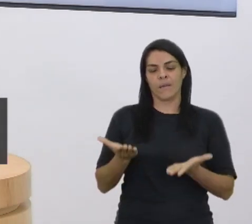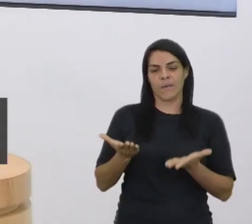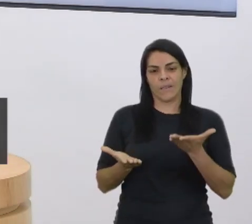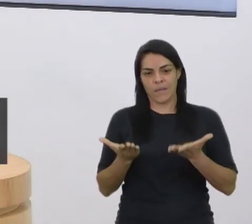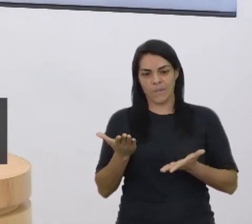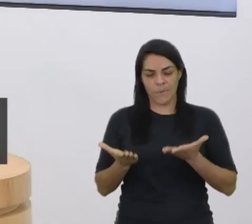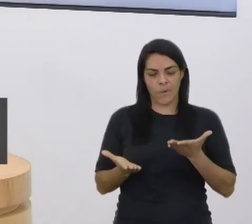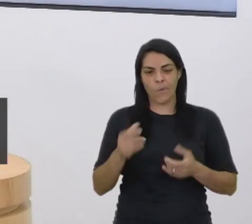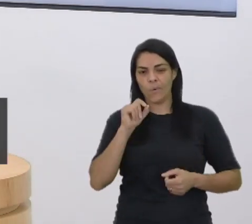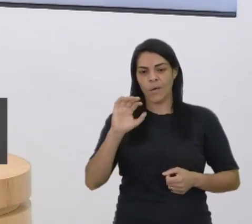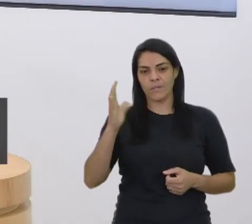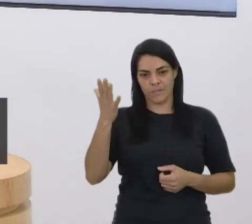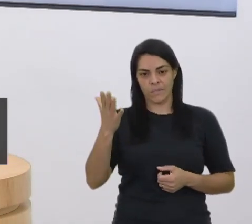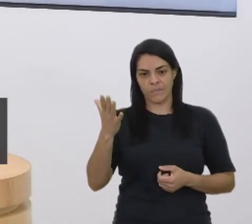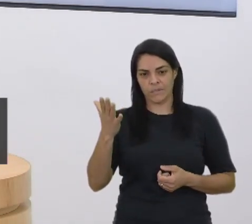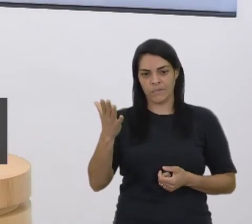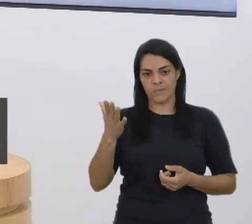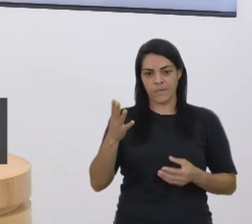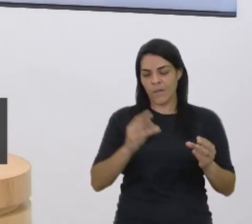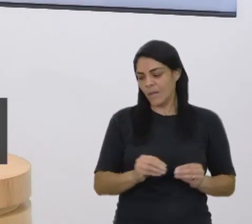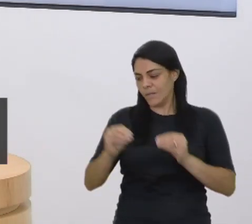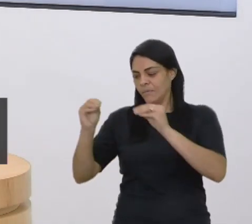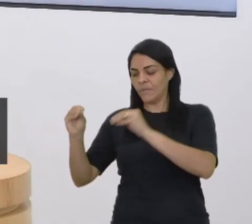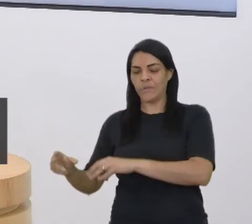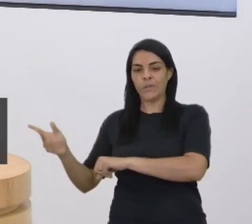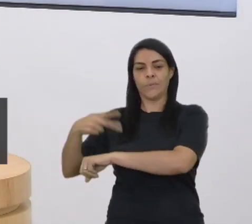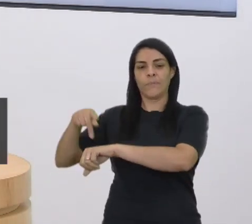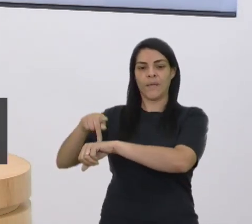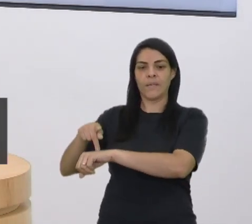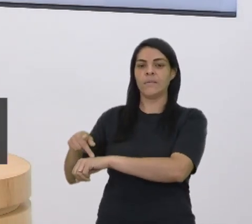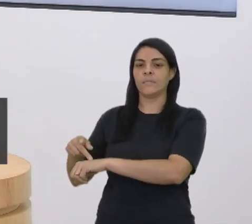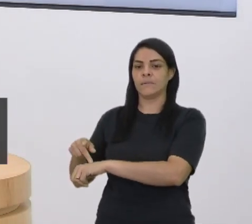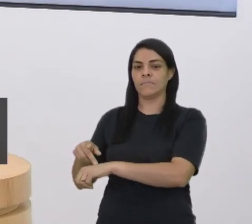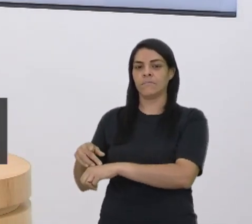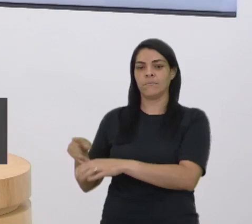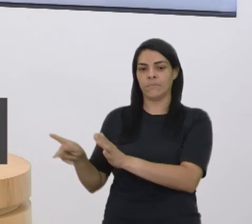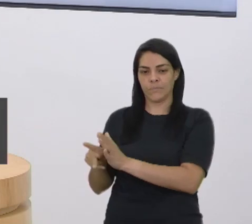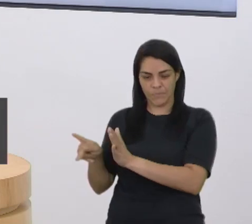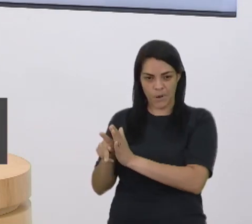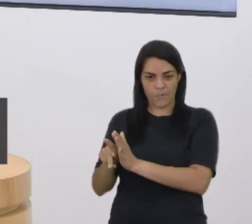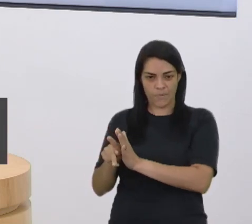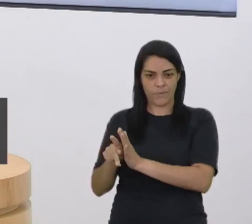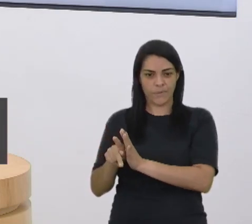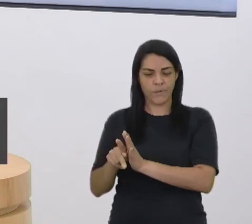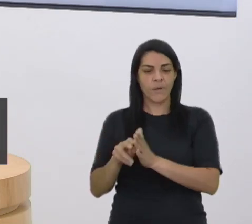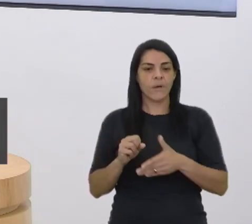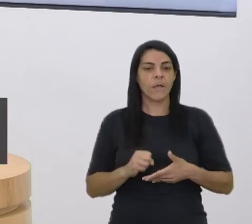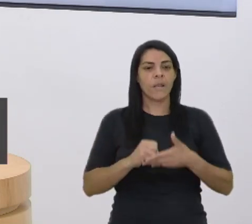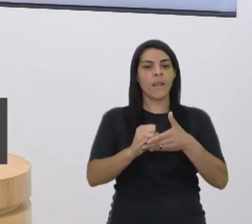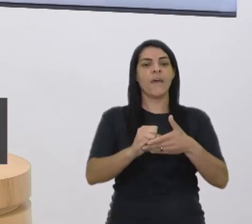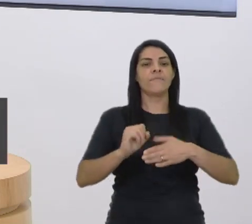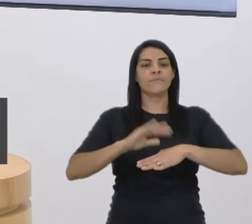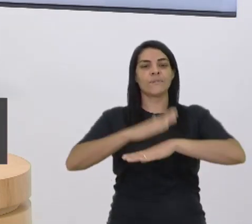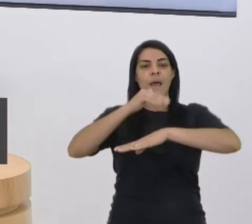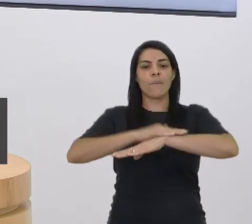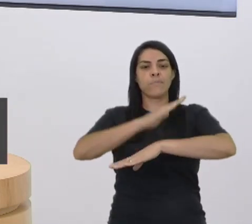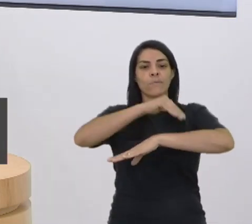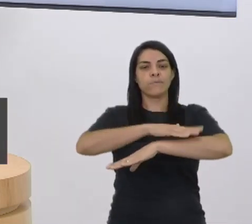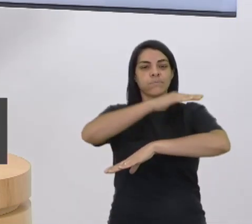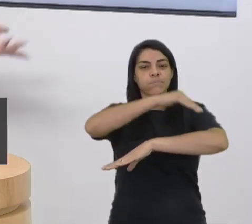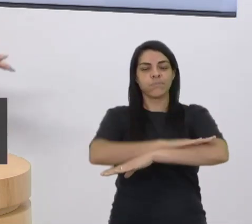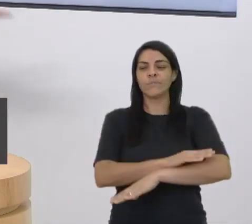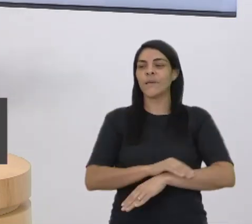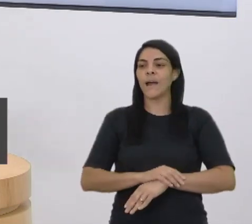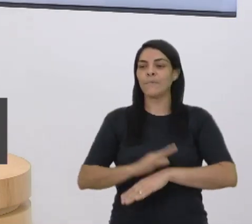eles são devolvidos, obviamente, para o país de origem. E esse é um exemplo que tem no dos Simpsons, que eles levam um sapo, fala, da onde você tirou